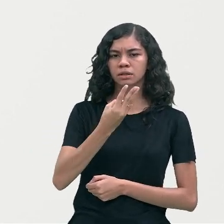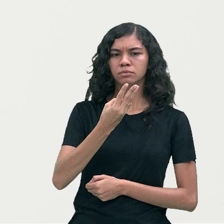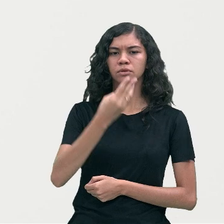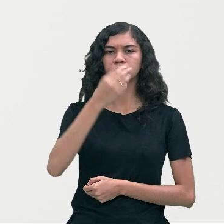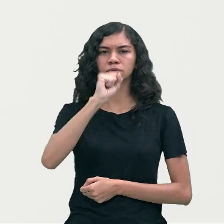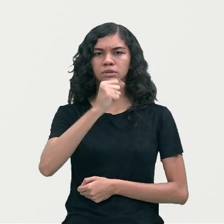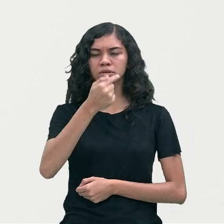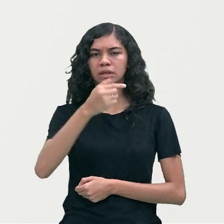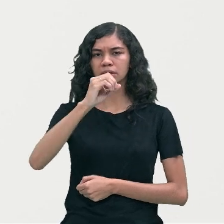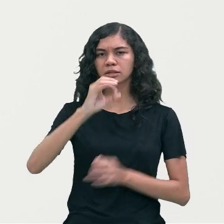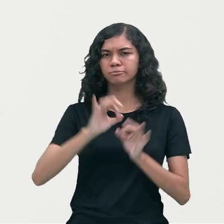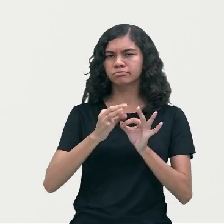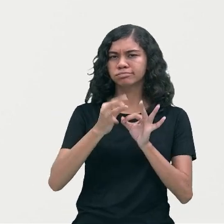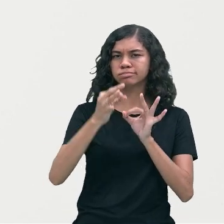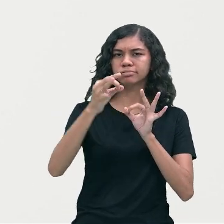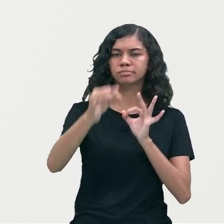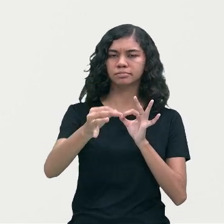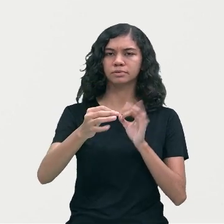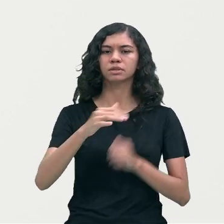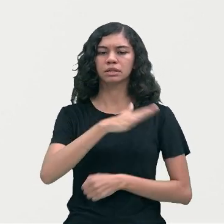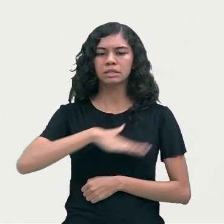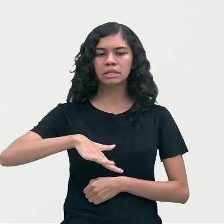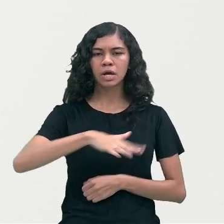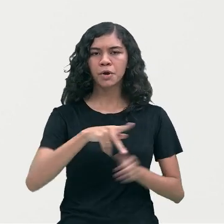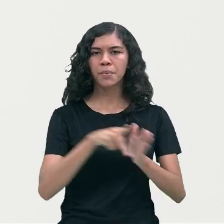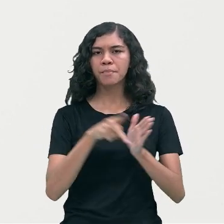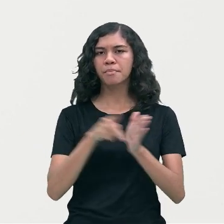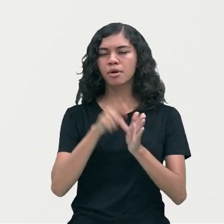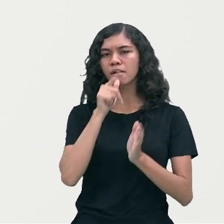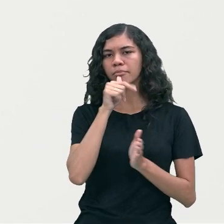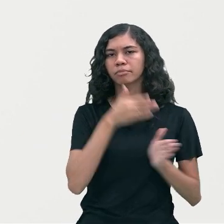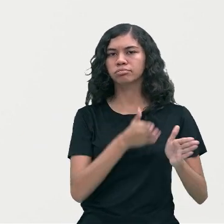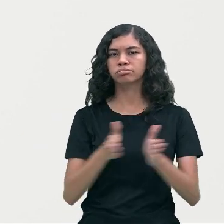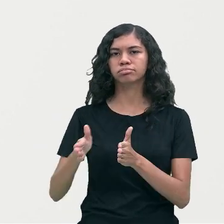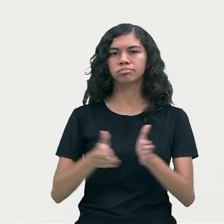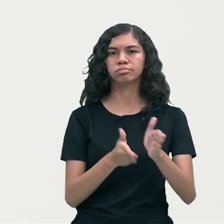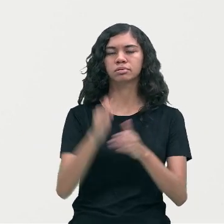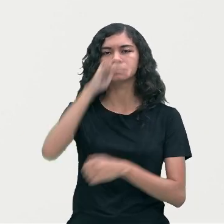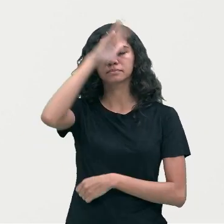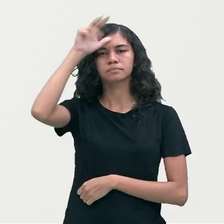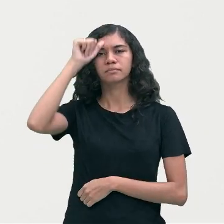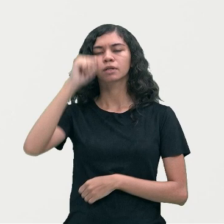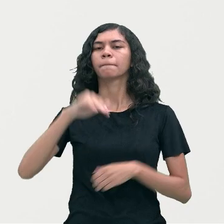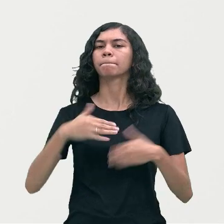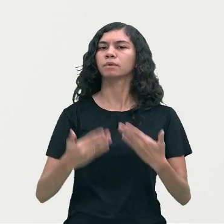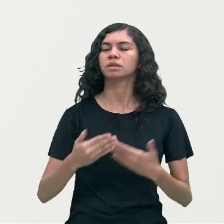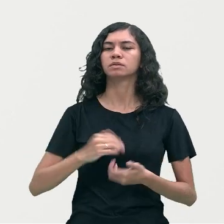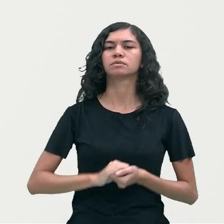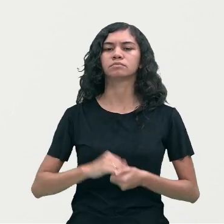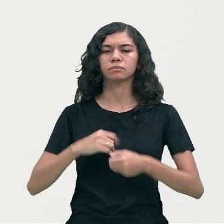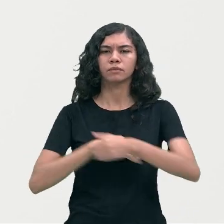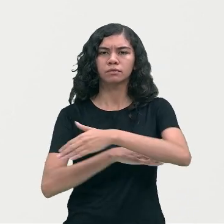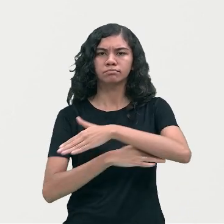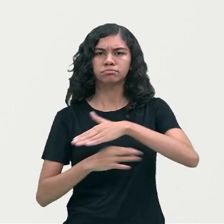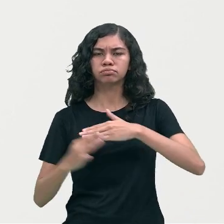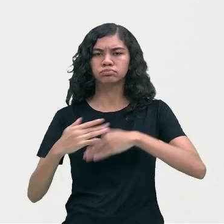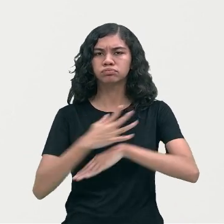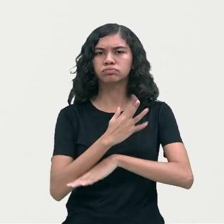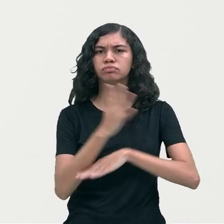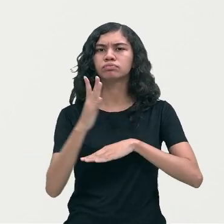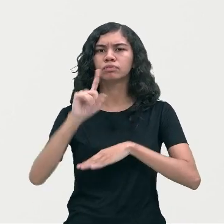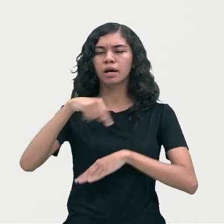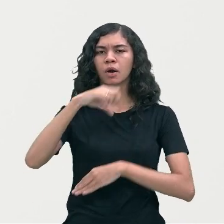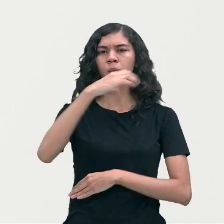3.870.000 quilômetros quadrados. Por isso, aí, quando a gente verifica que o bioma da Amazônia compreende 49% do nosso